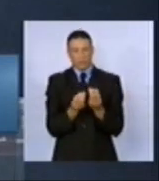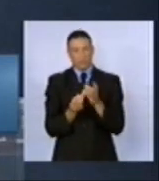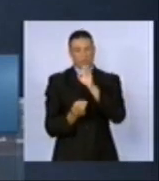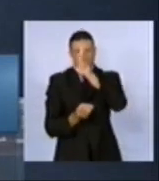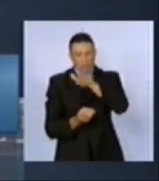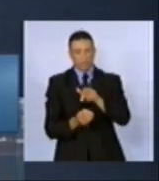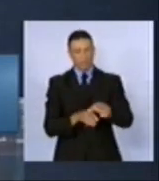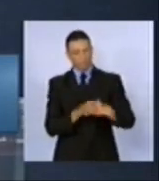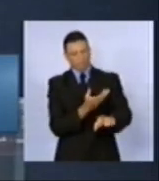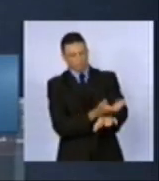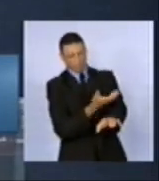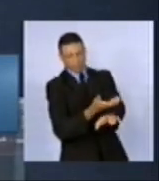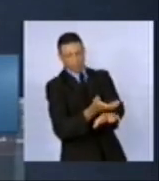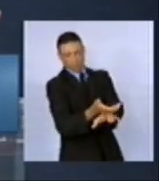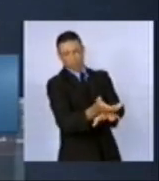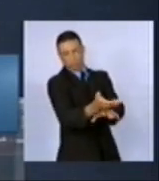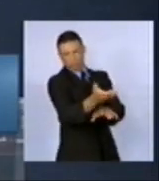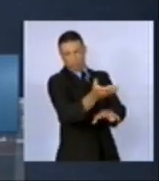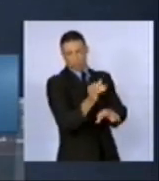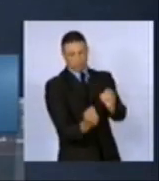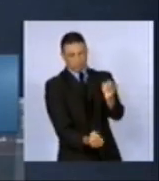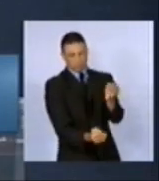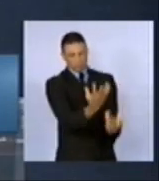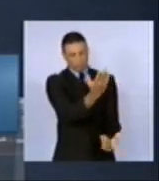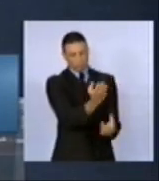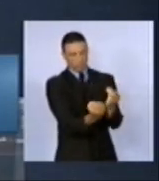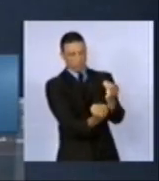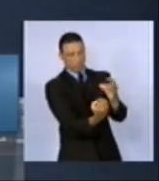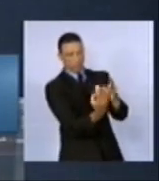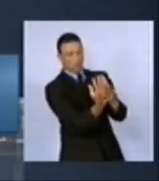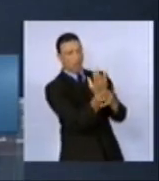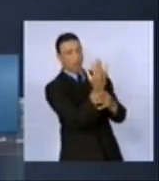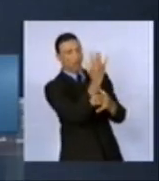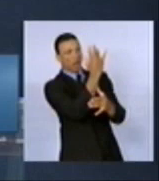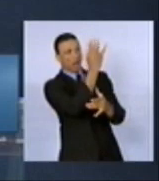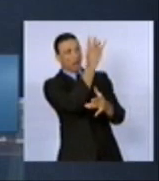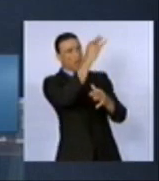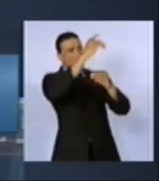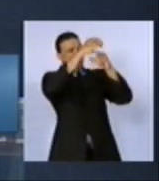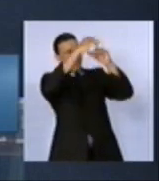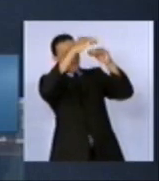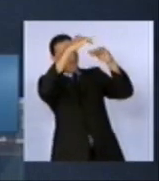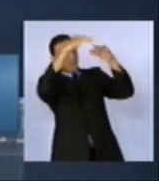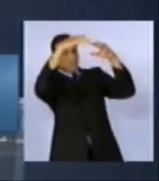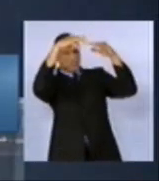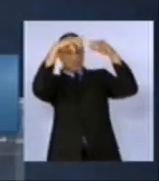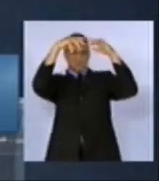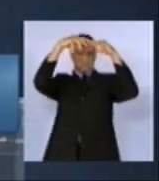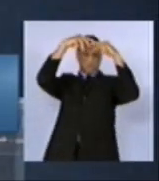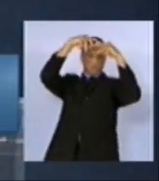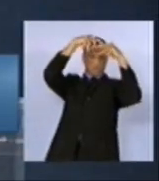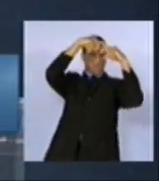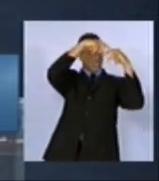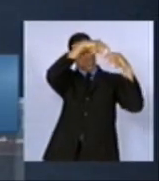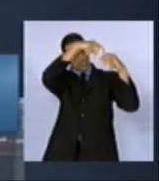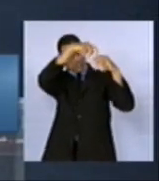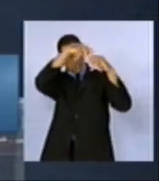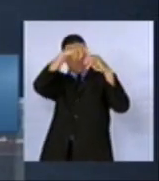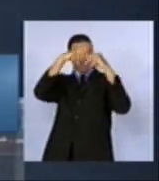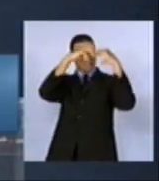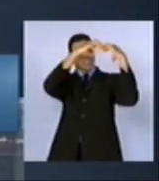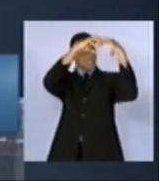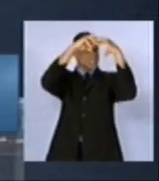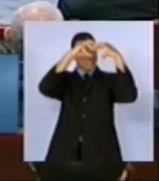do mitigação de gases num estrategia Nacional até Inter nacional é então isso parte de gases e efeito